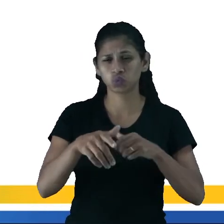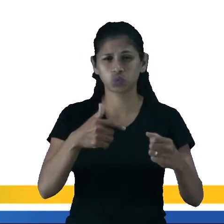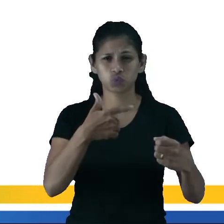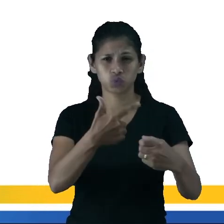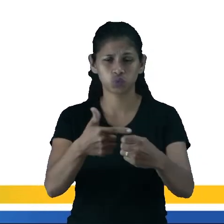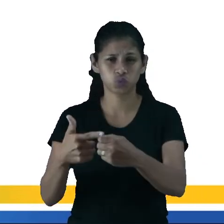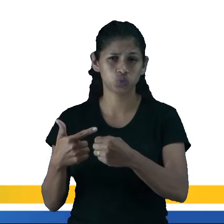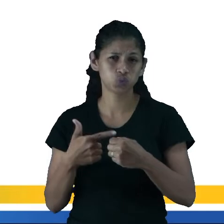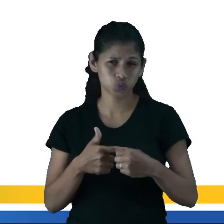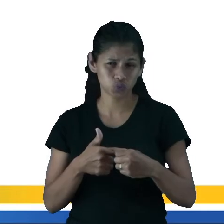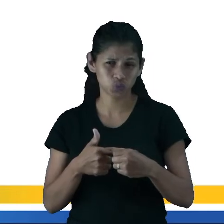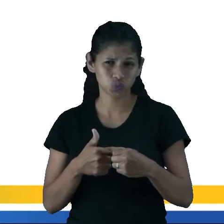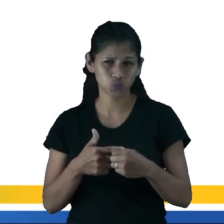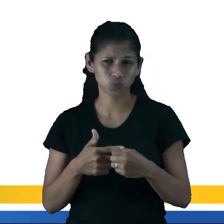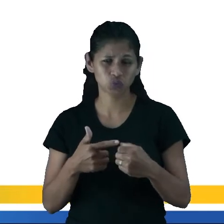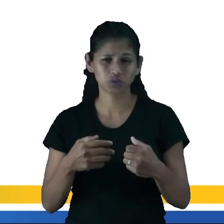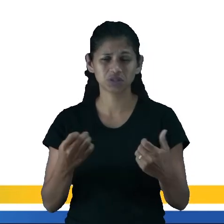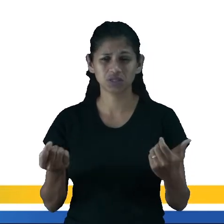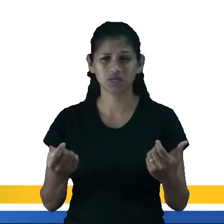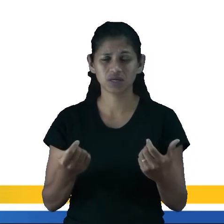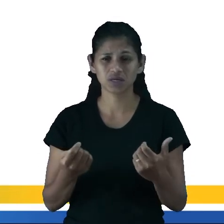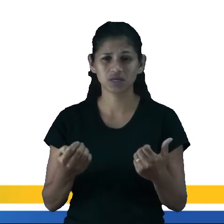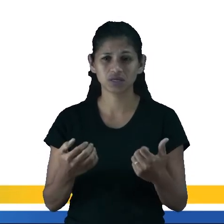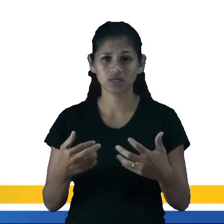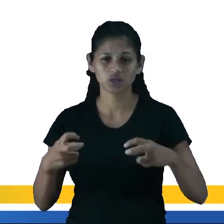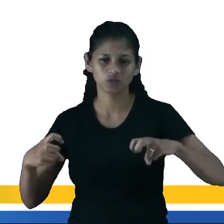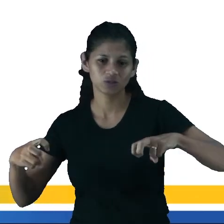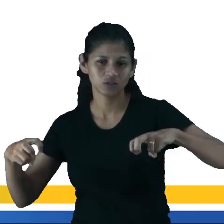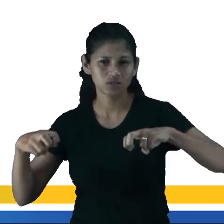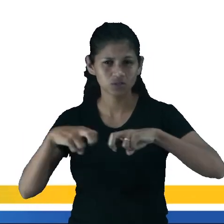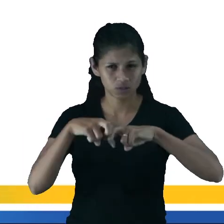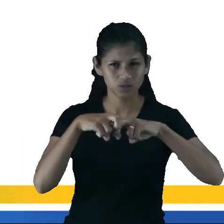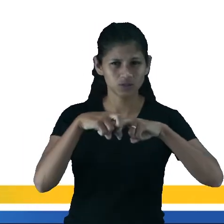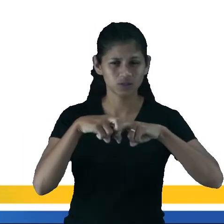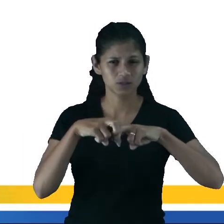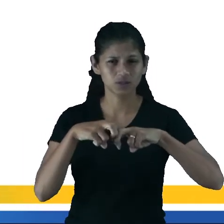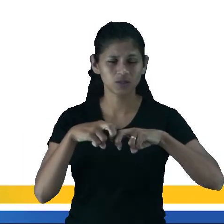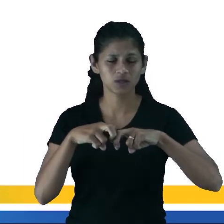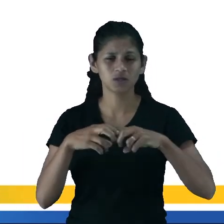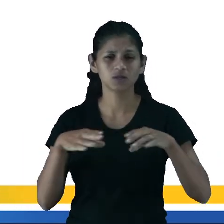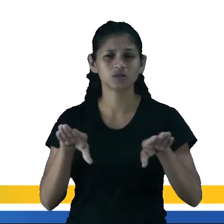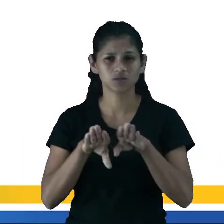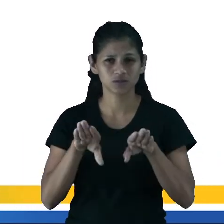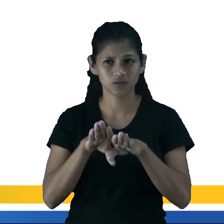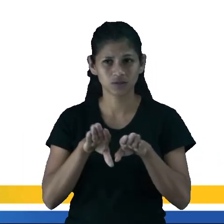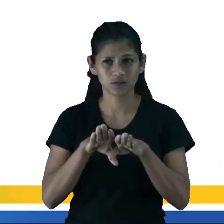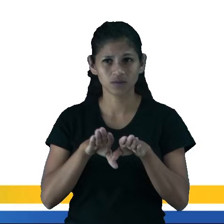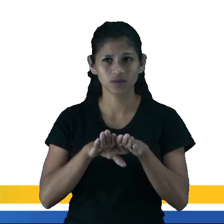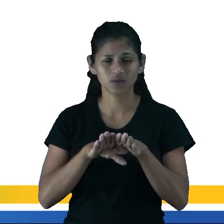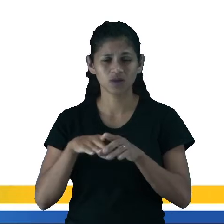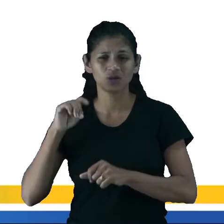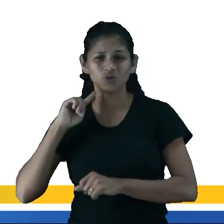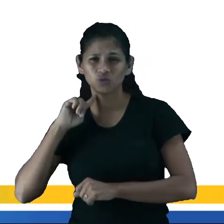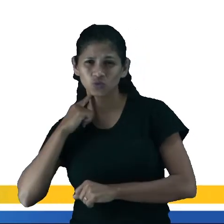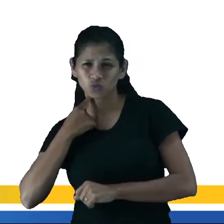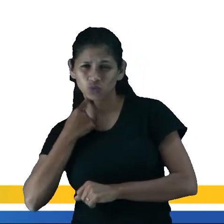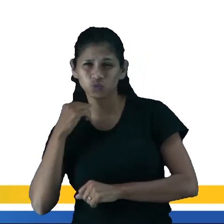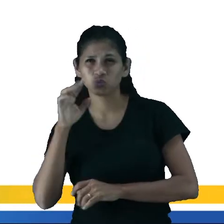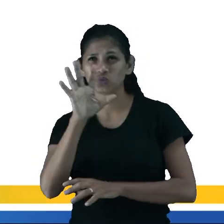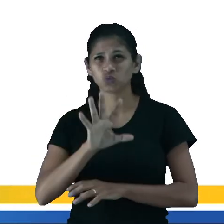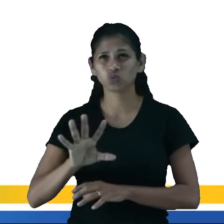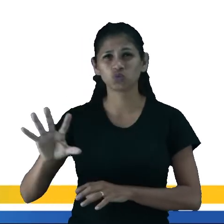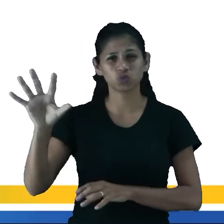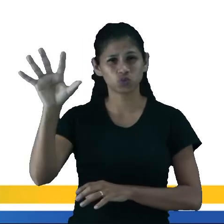de acidentes, acontecem muito também. Poluição ocasionada pela elevada queimada de combustíveis